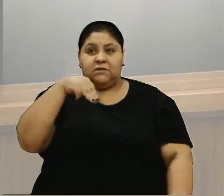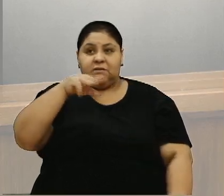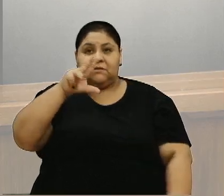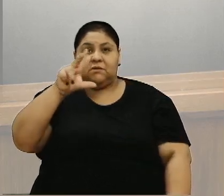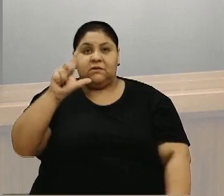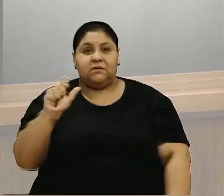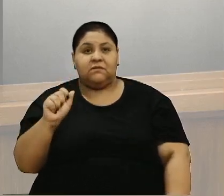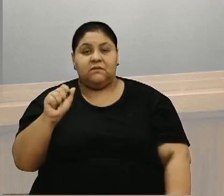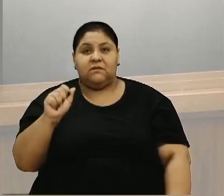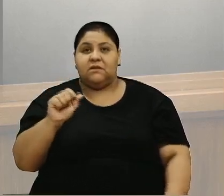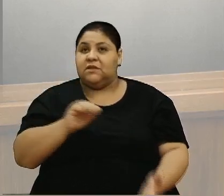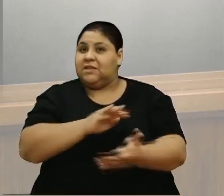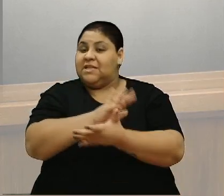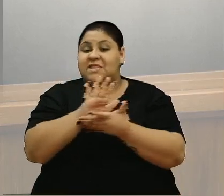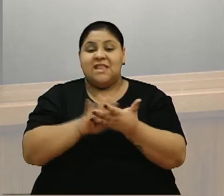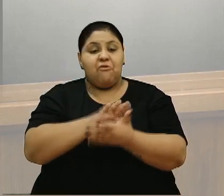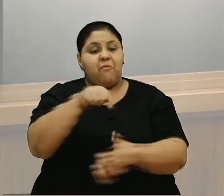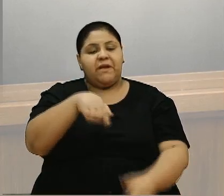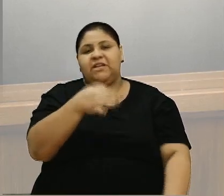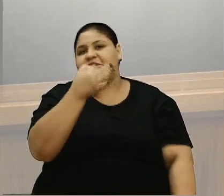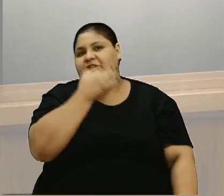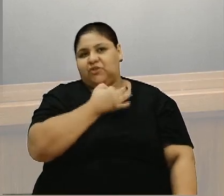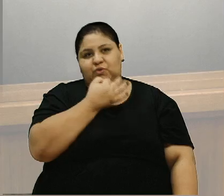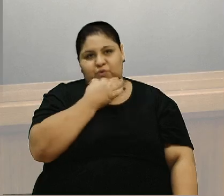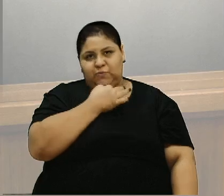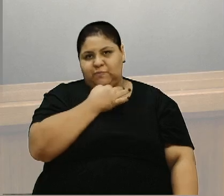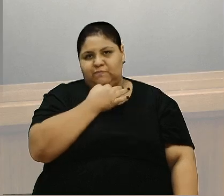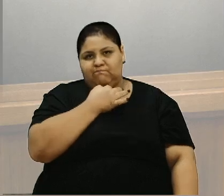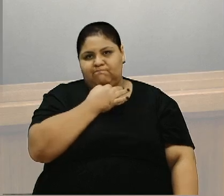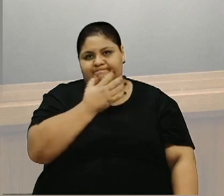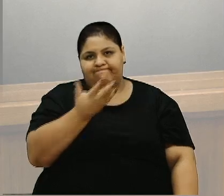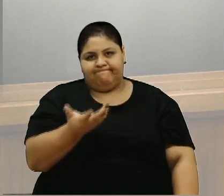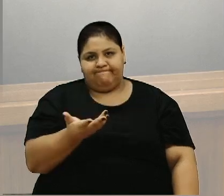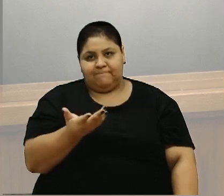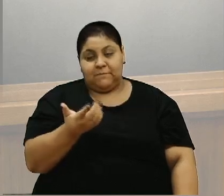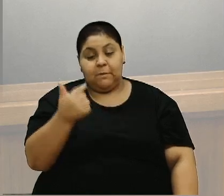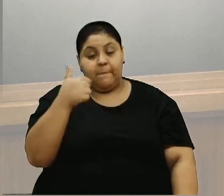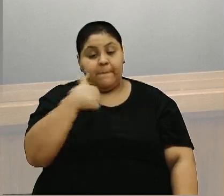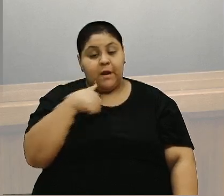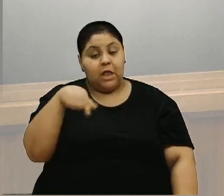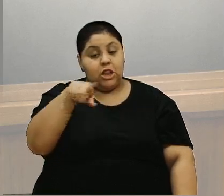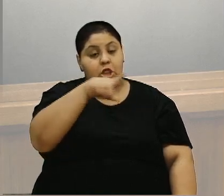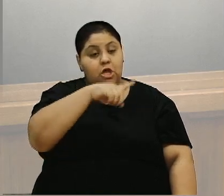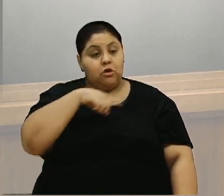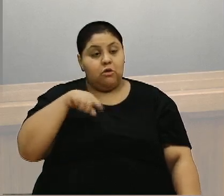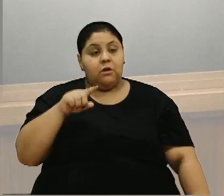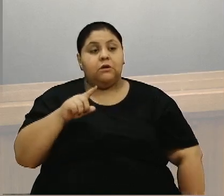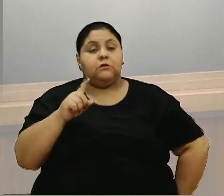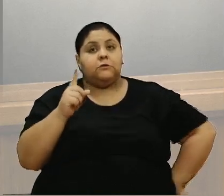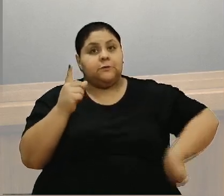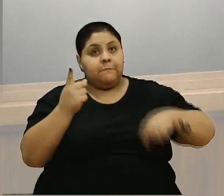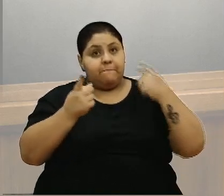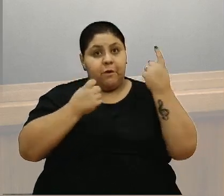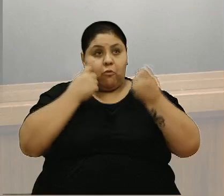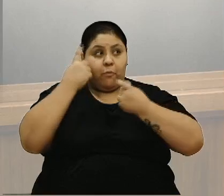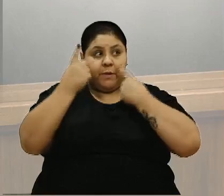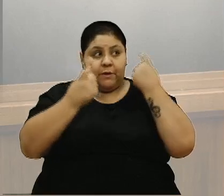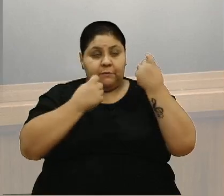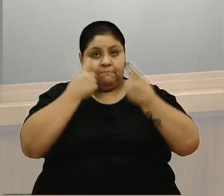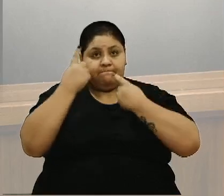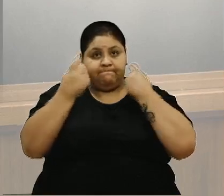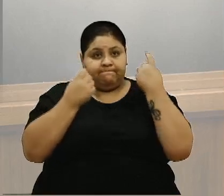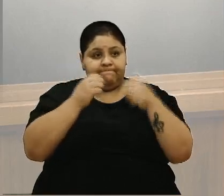e nenhuma de Caxias do Sul. Isso, para nós, é preocupante.